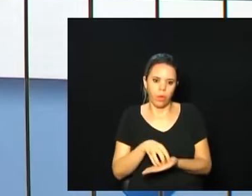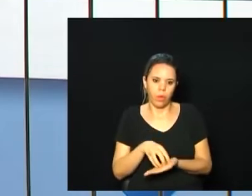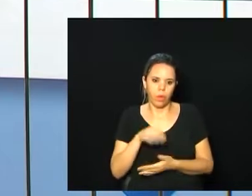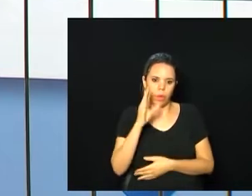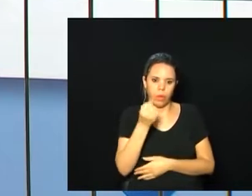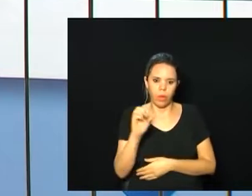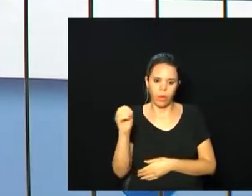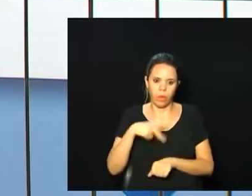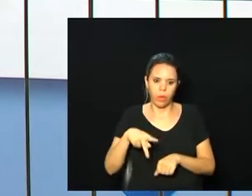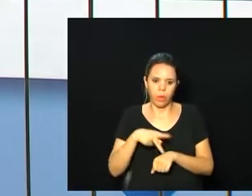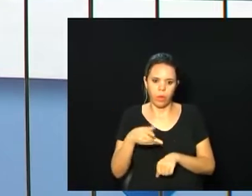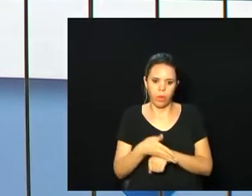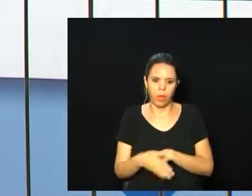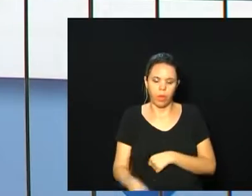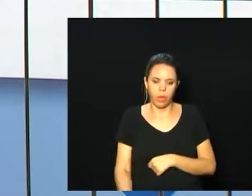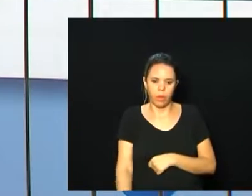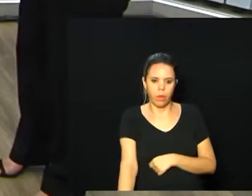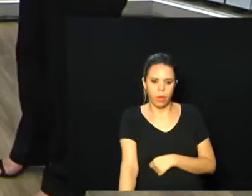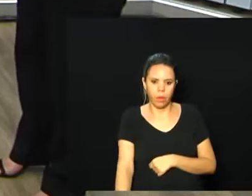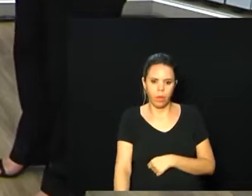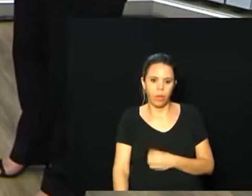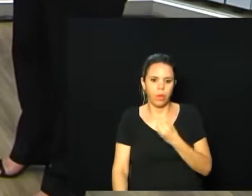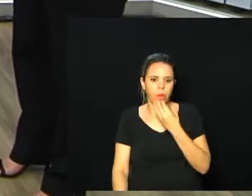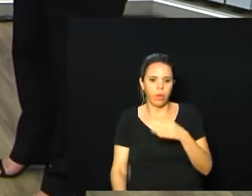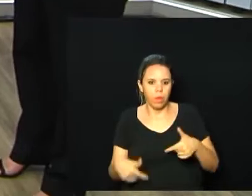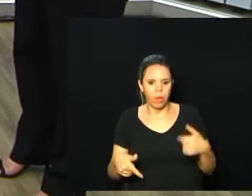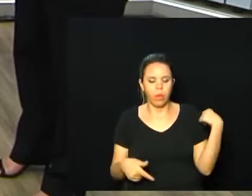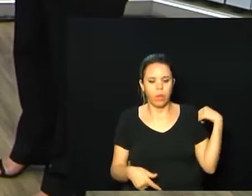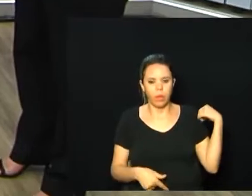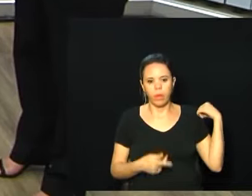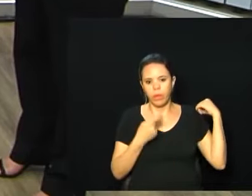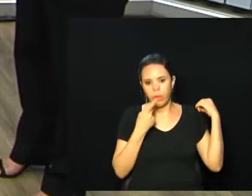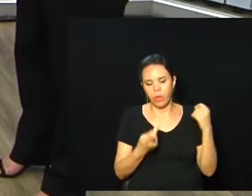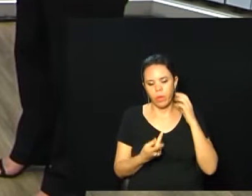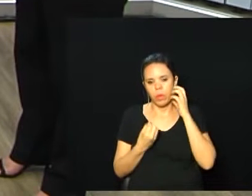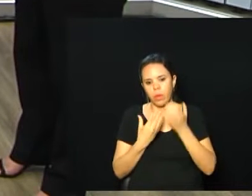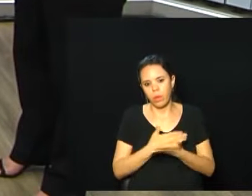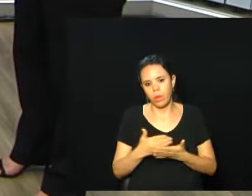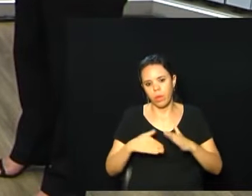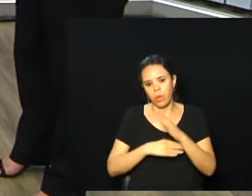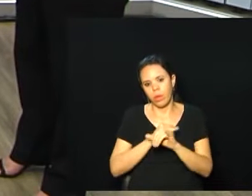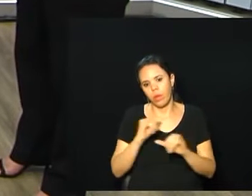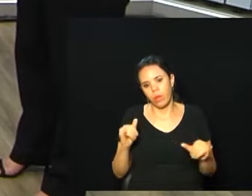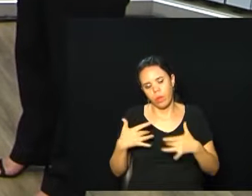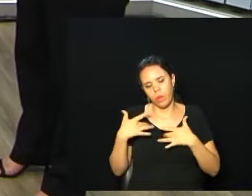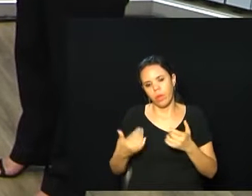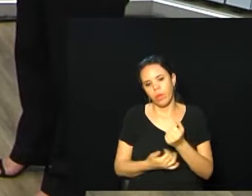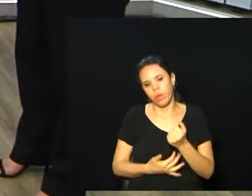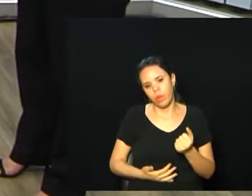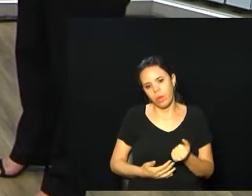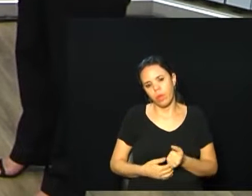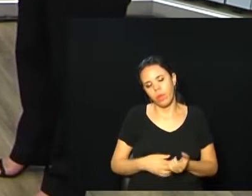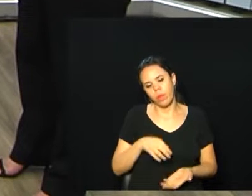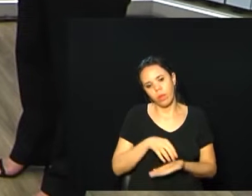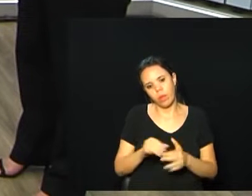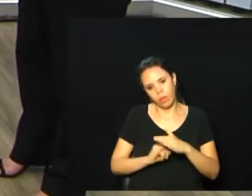de 80 países. Participe. Tá aí, né? Uma boa atitude, né? A gente falou bem no início do Câmara Notícia, doação de sangue, mas o terceiro